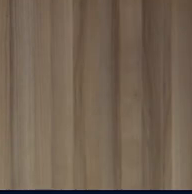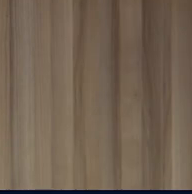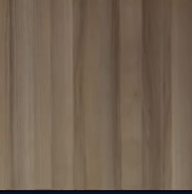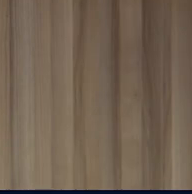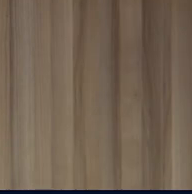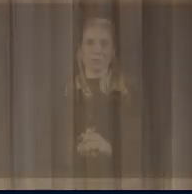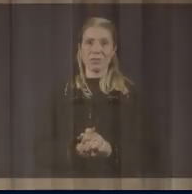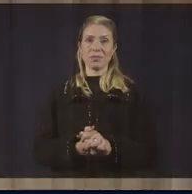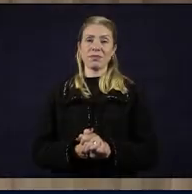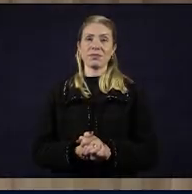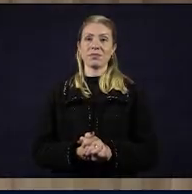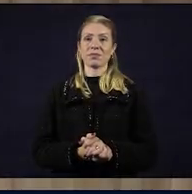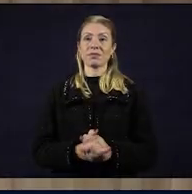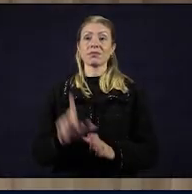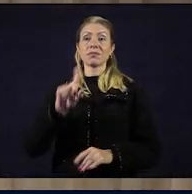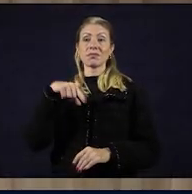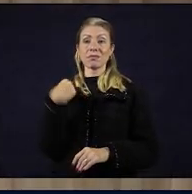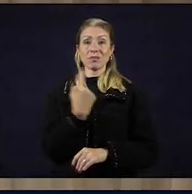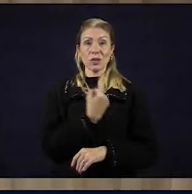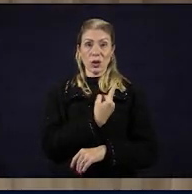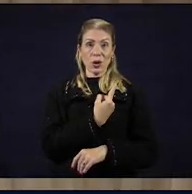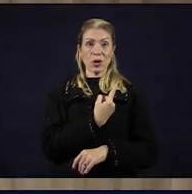bom nós vamos